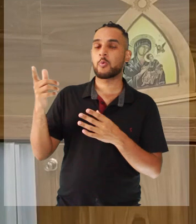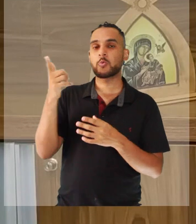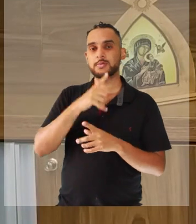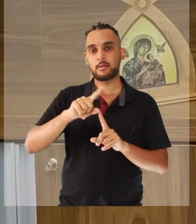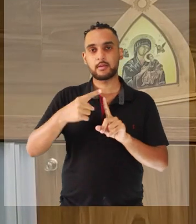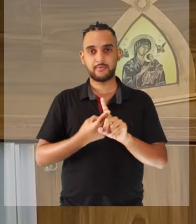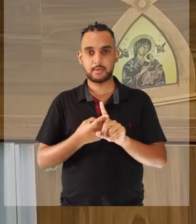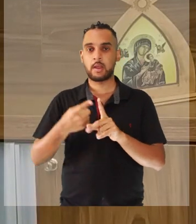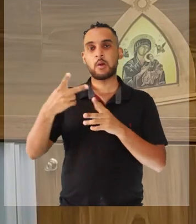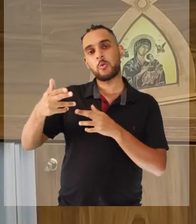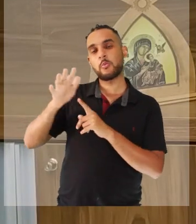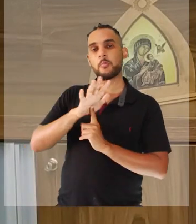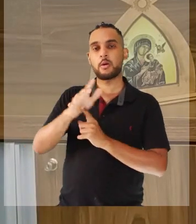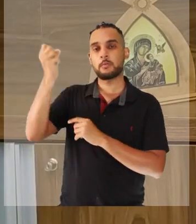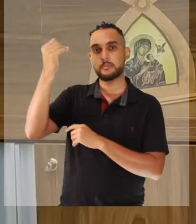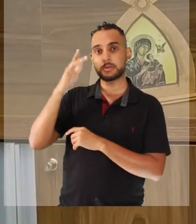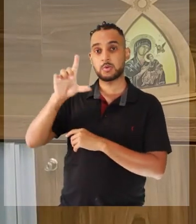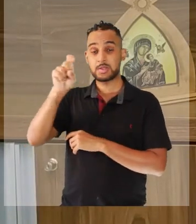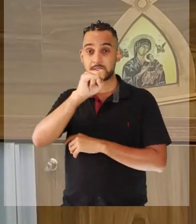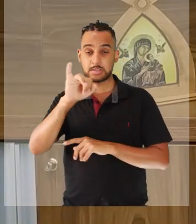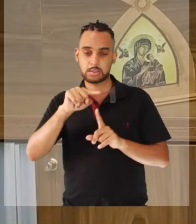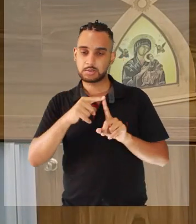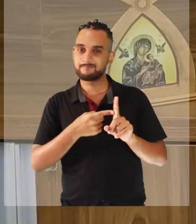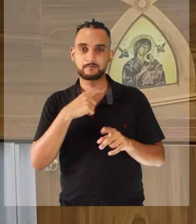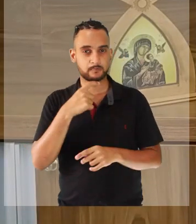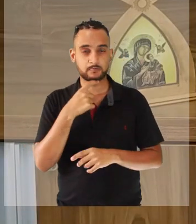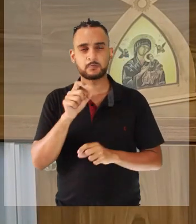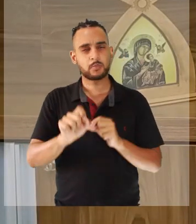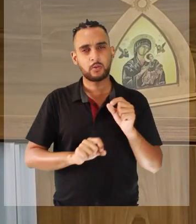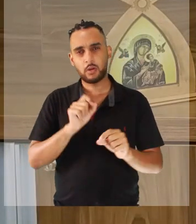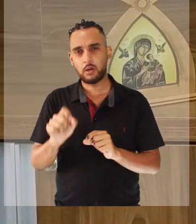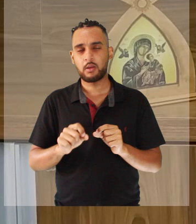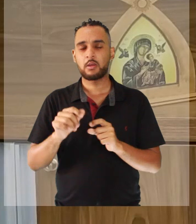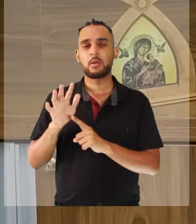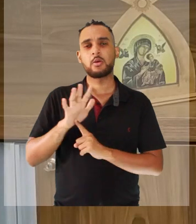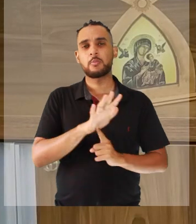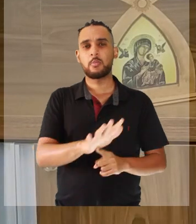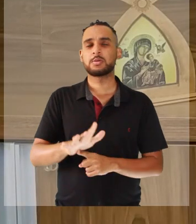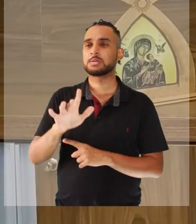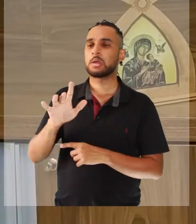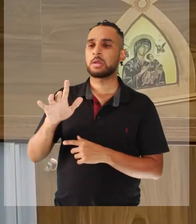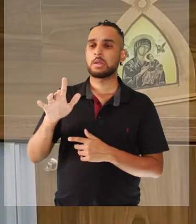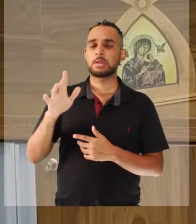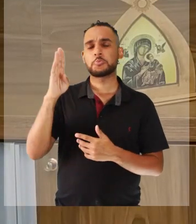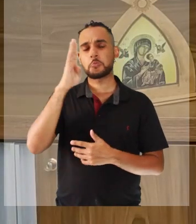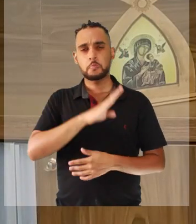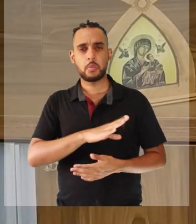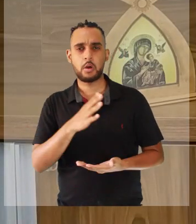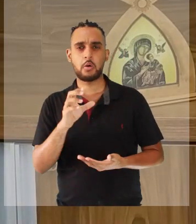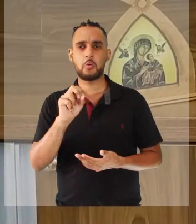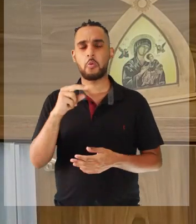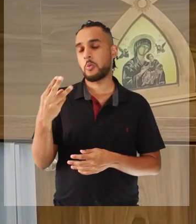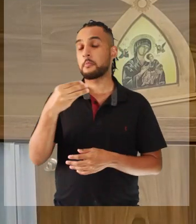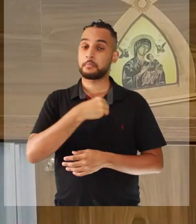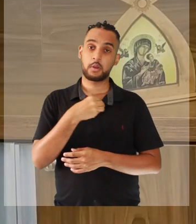essa expressão da fecundidade com bênção divina era tão forte que a esterilidade, não ter filhos, era uma